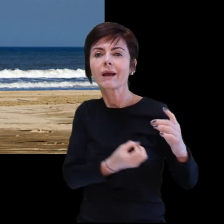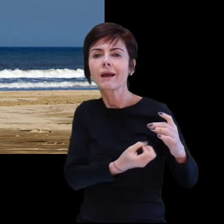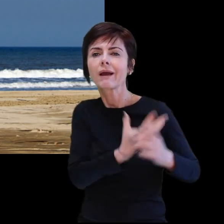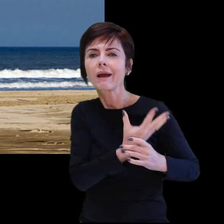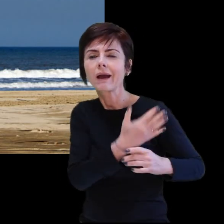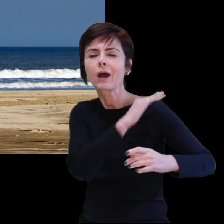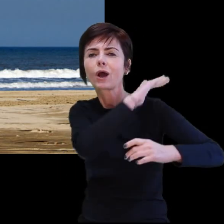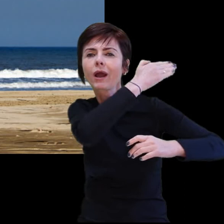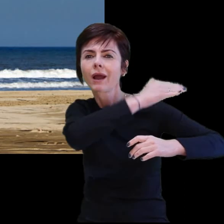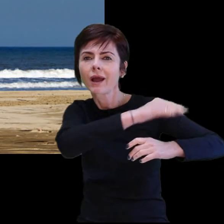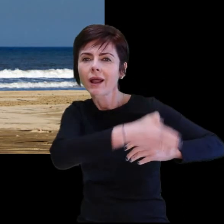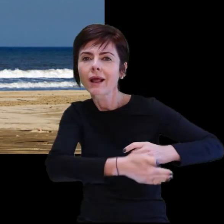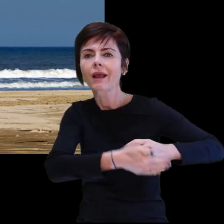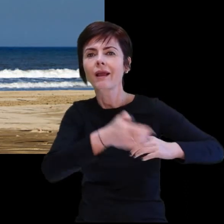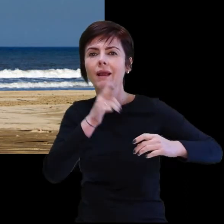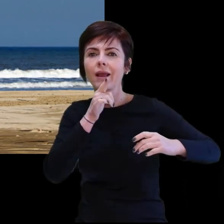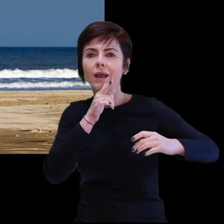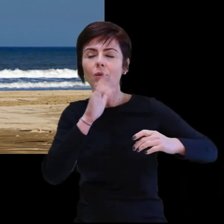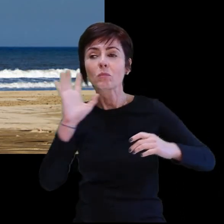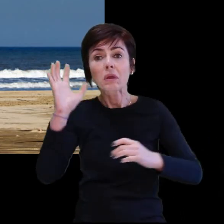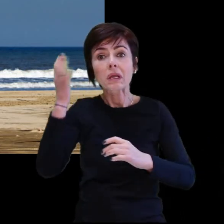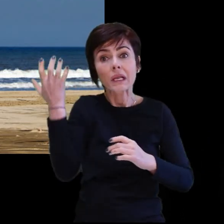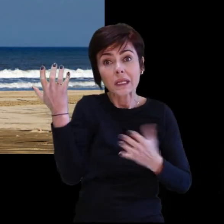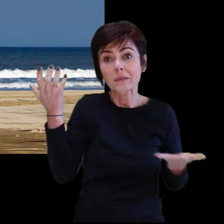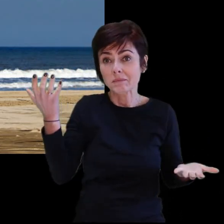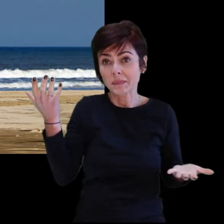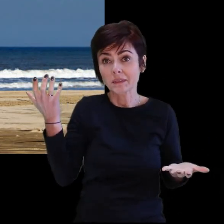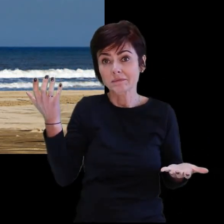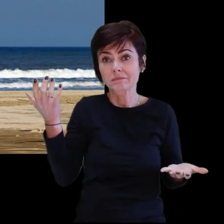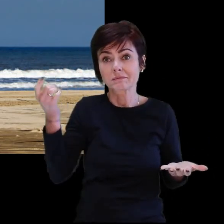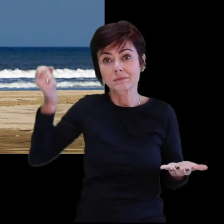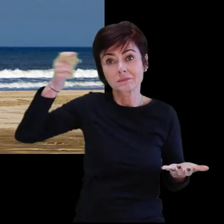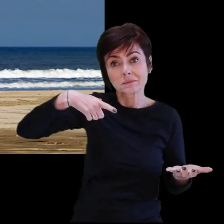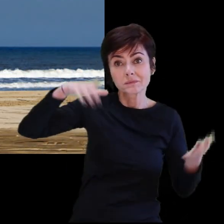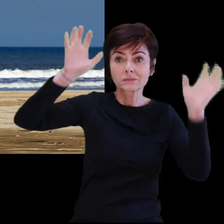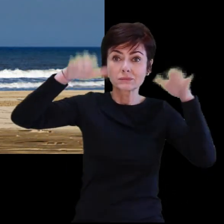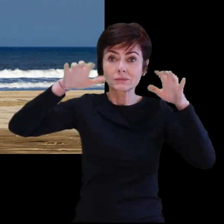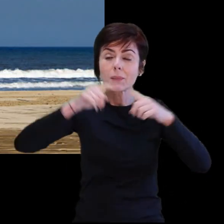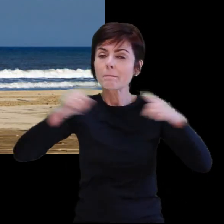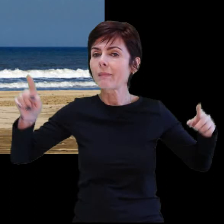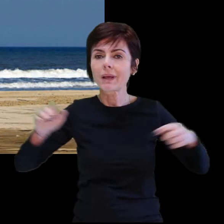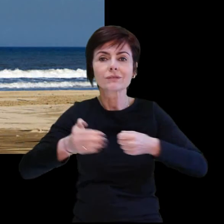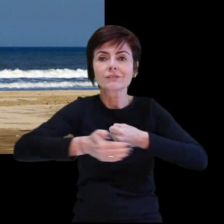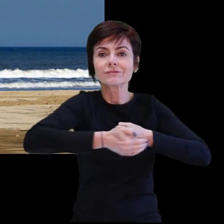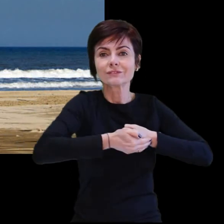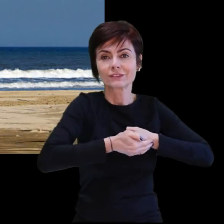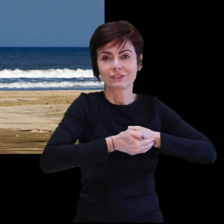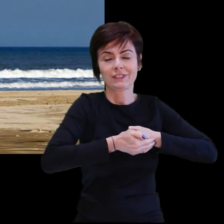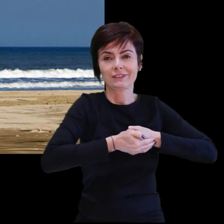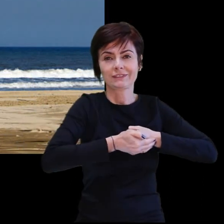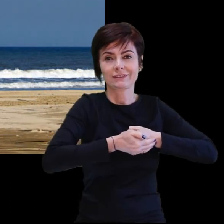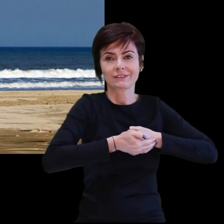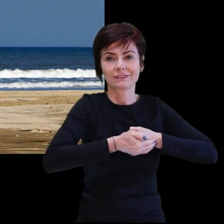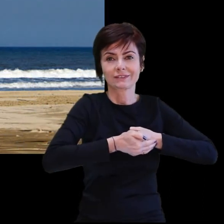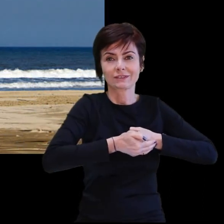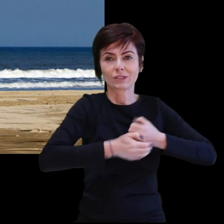barreiras criadas por relevo ou por clima, mas essas barreiras elas não estão fechadas